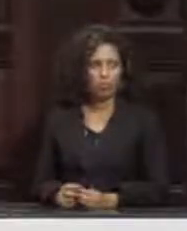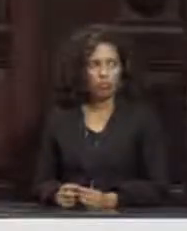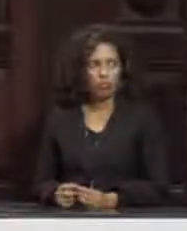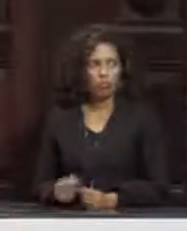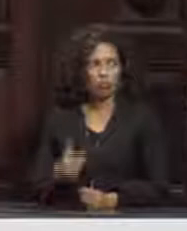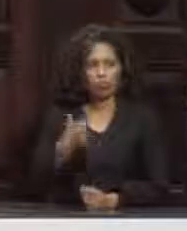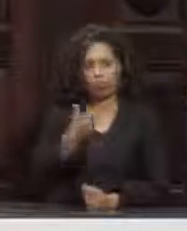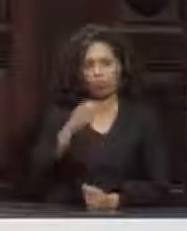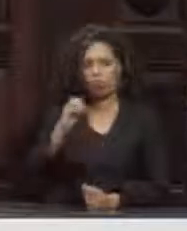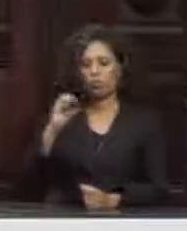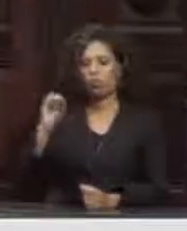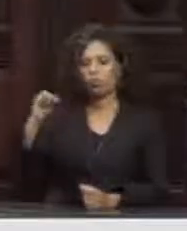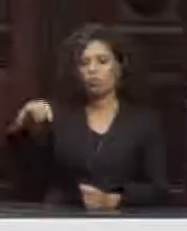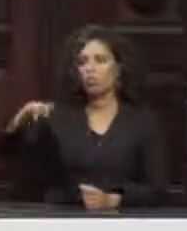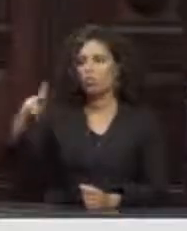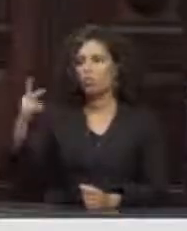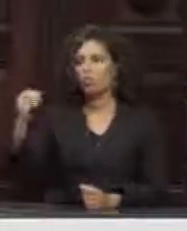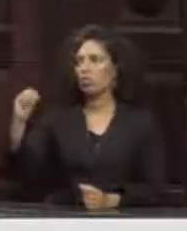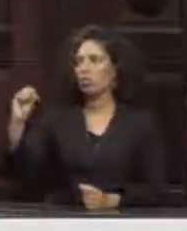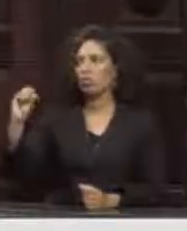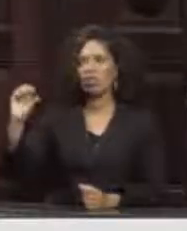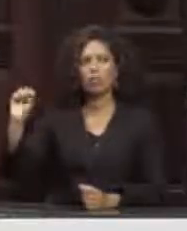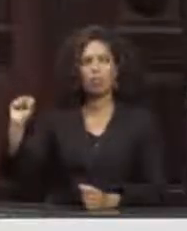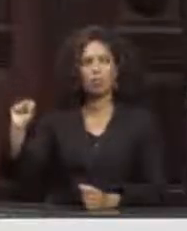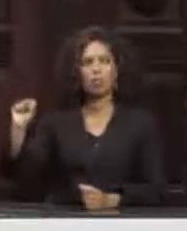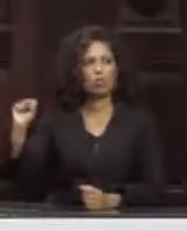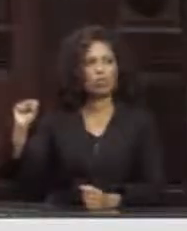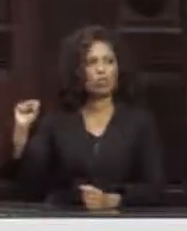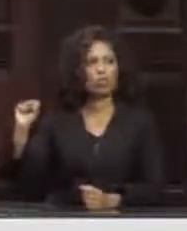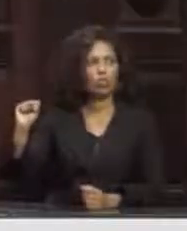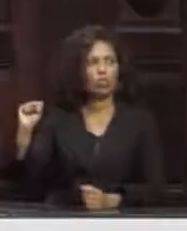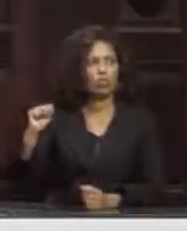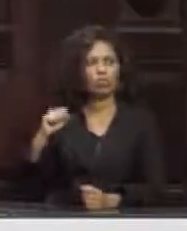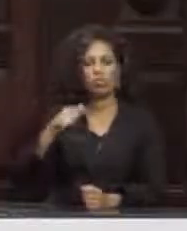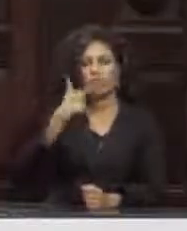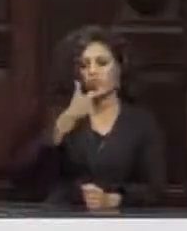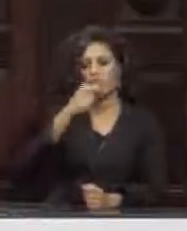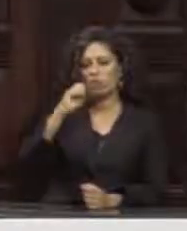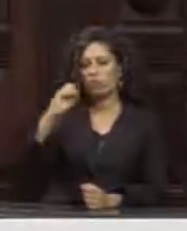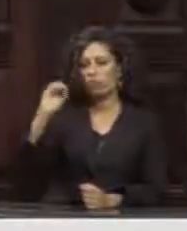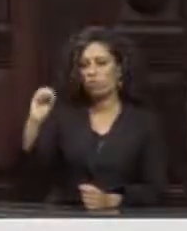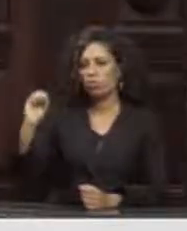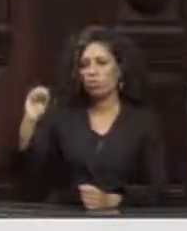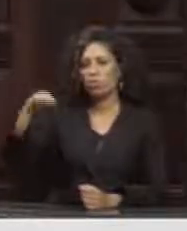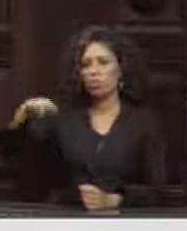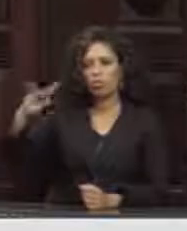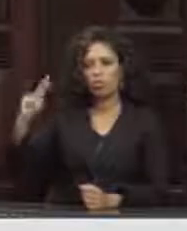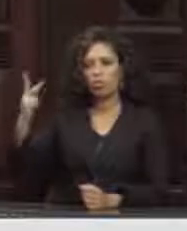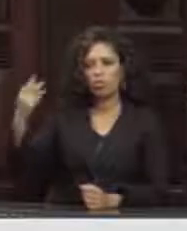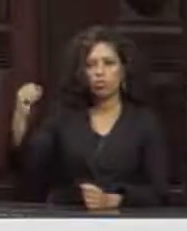200 milhões, Márcia Giovanni, 200 milhões.